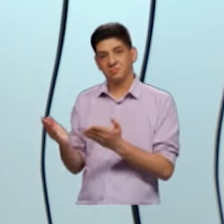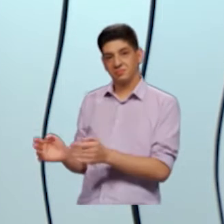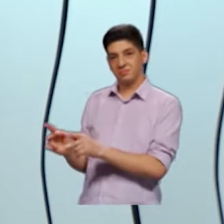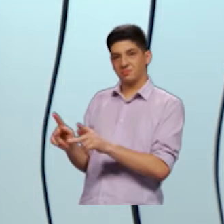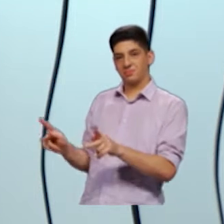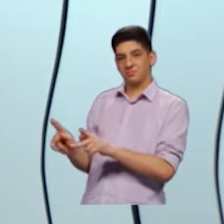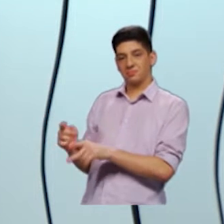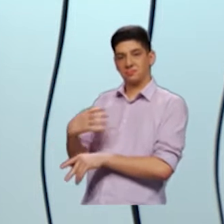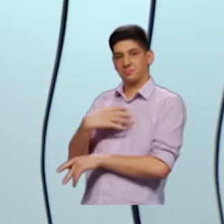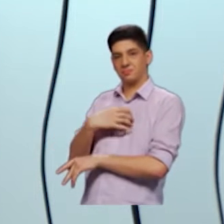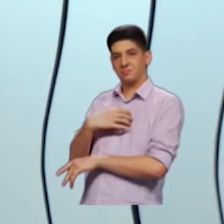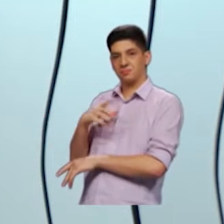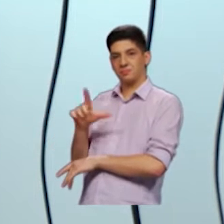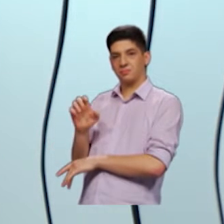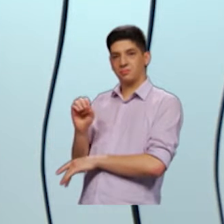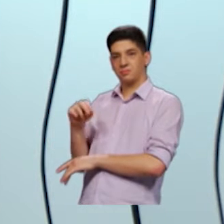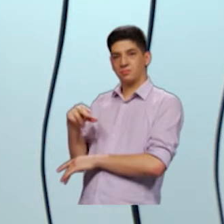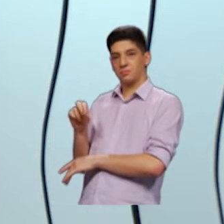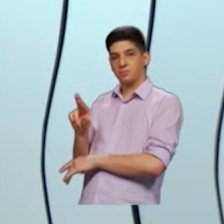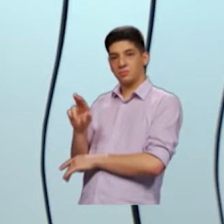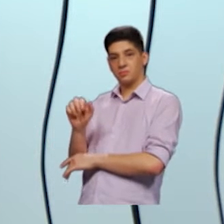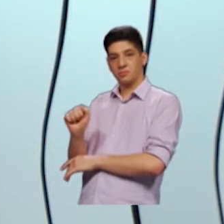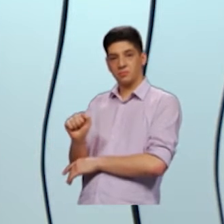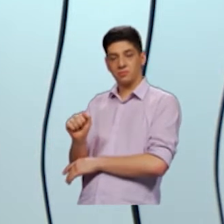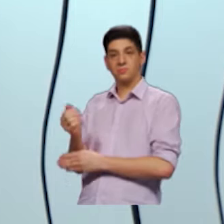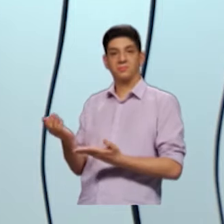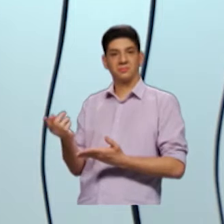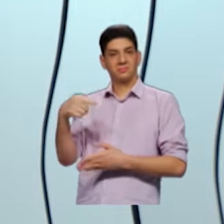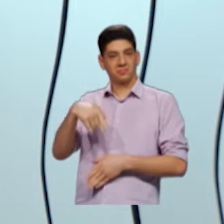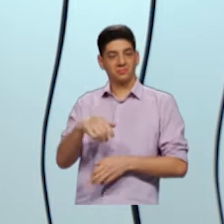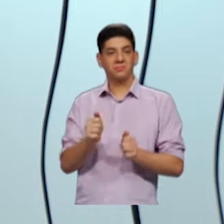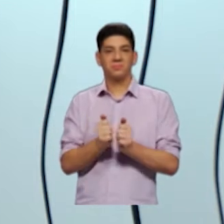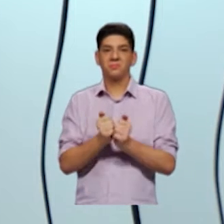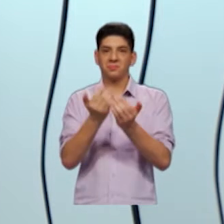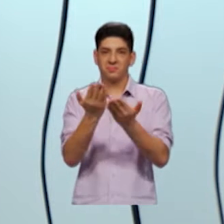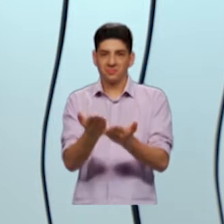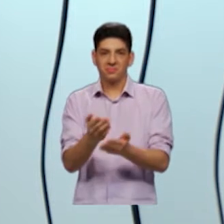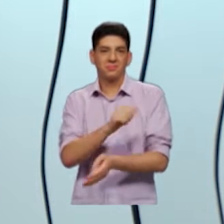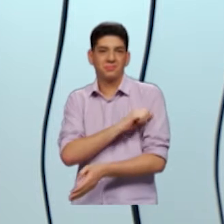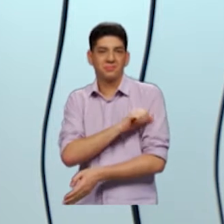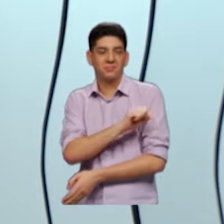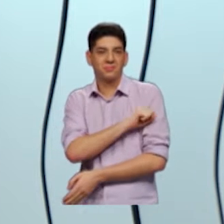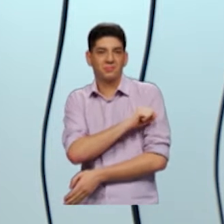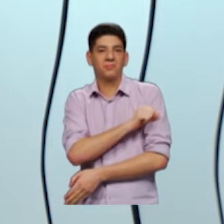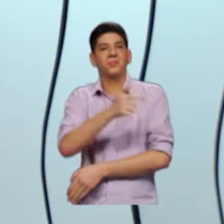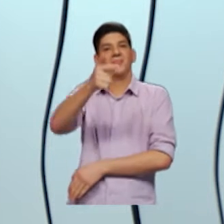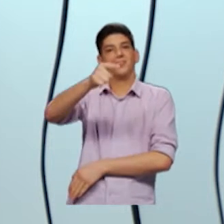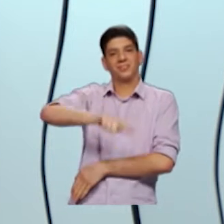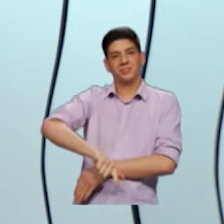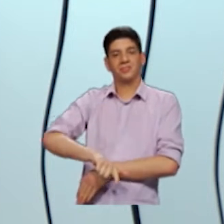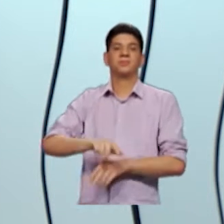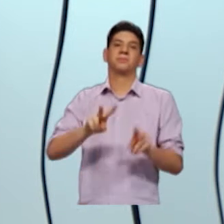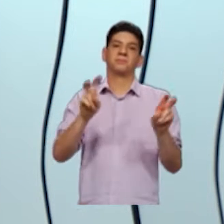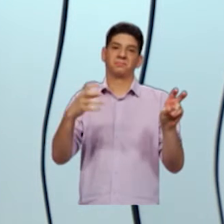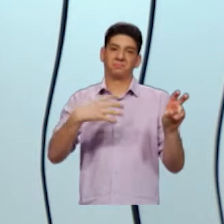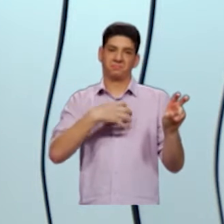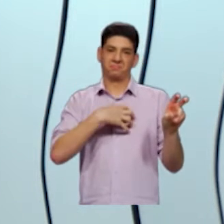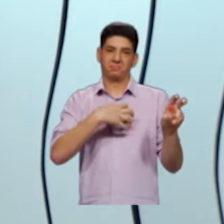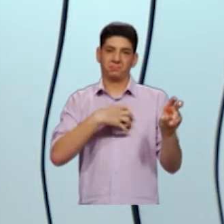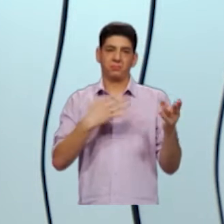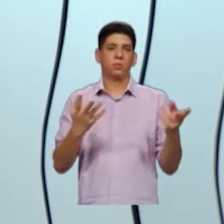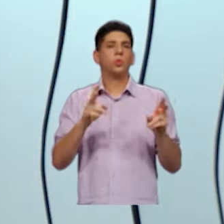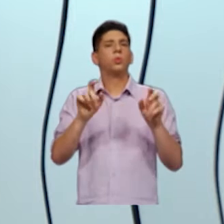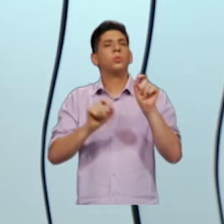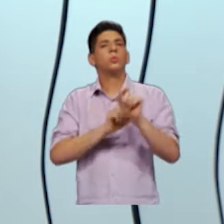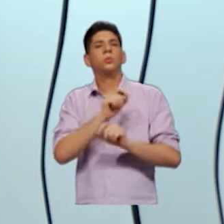Eu sou a professora de Ciências Leonora Batista Campos. Estou com você hoje, aluno do 8º ano, para mais uma aula de ciências. E hoje o nosso